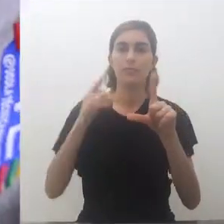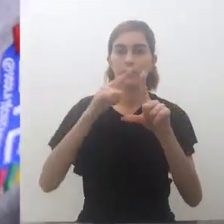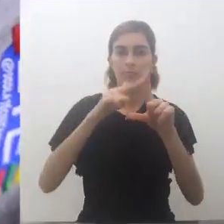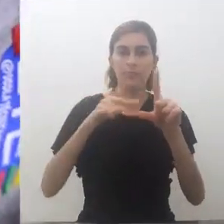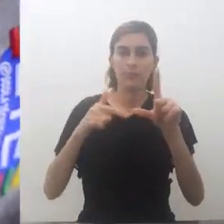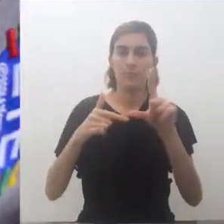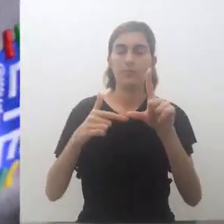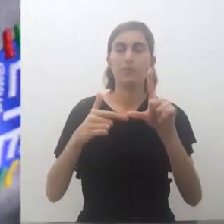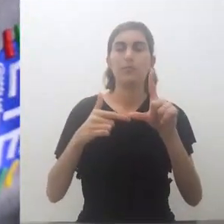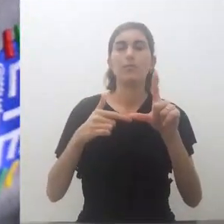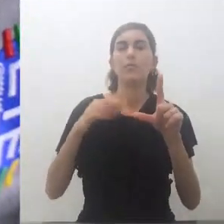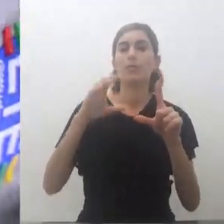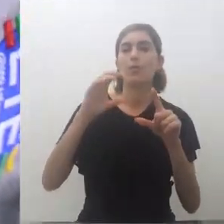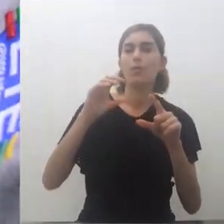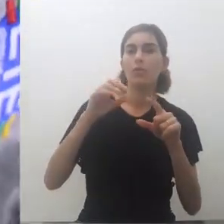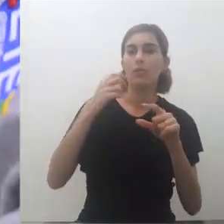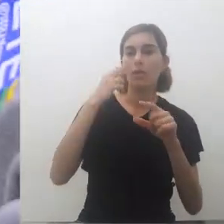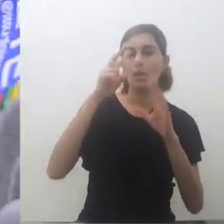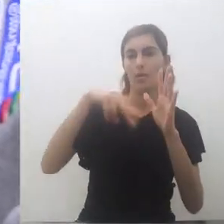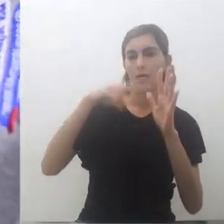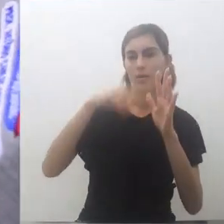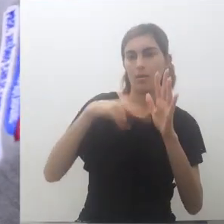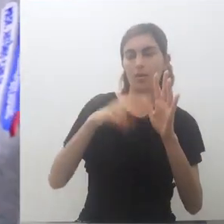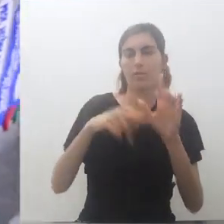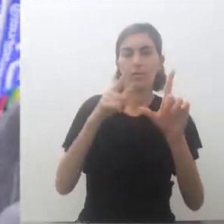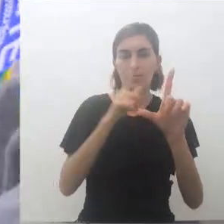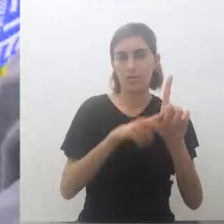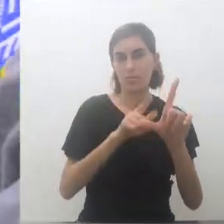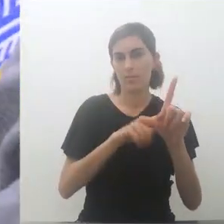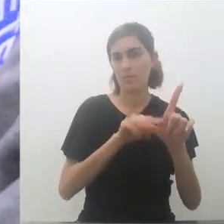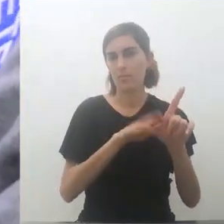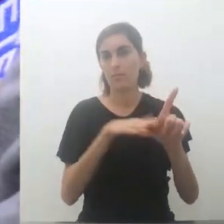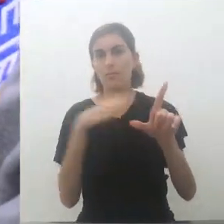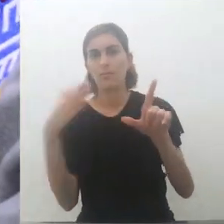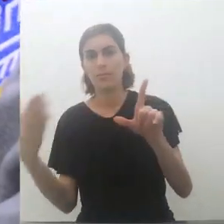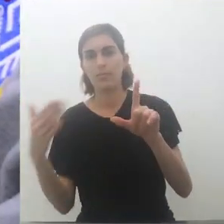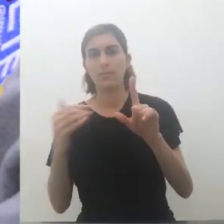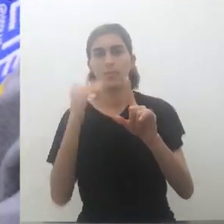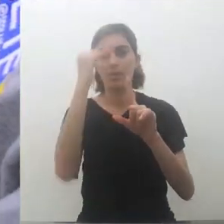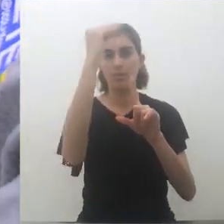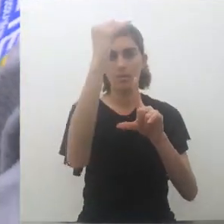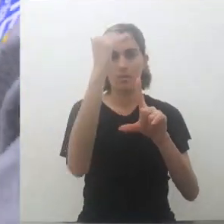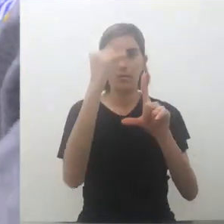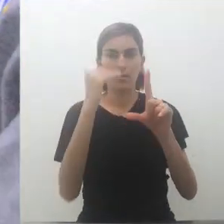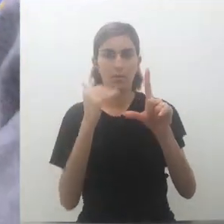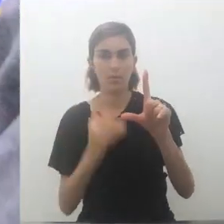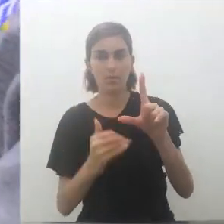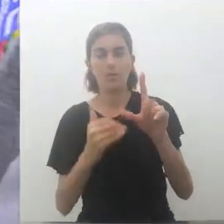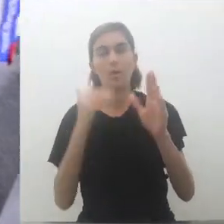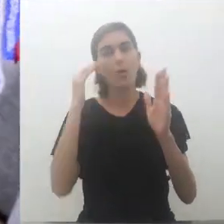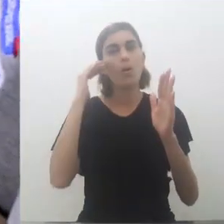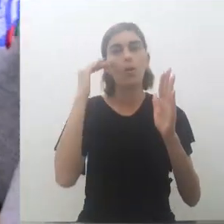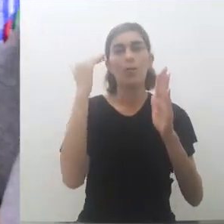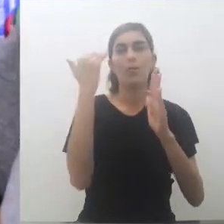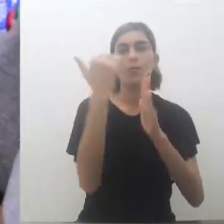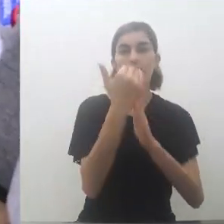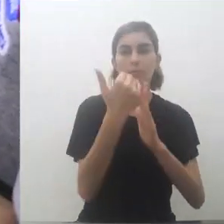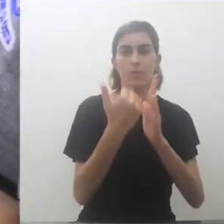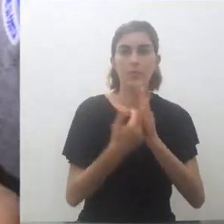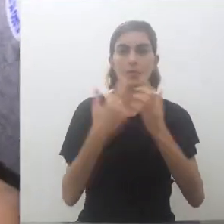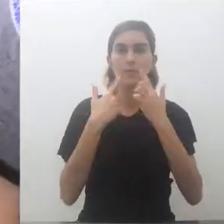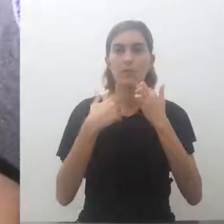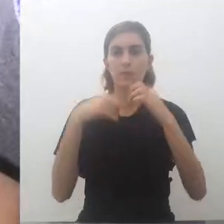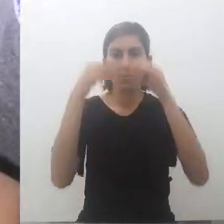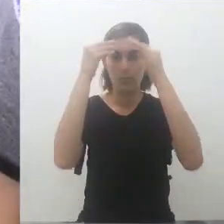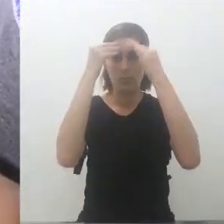ocidental é da esquerda para a direita, de cima para baixo, então ele segue essa linguagem visual